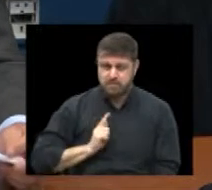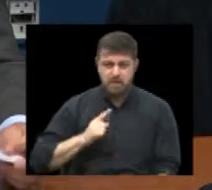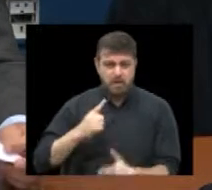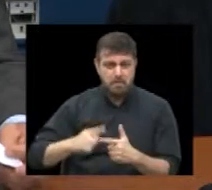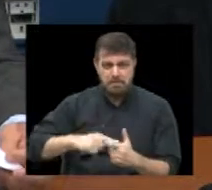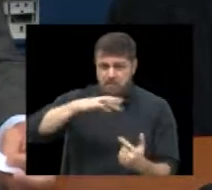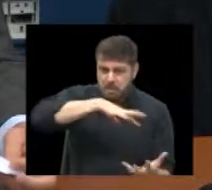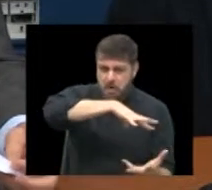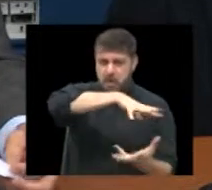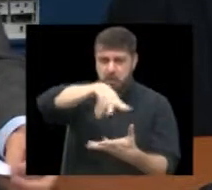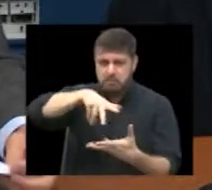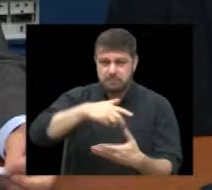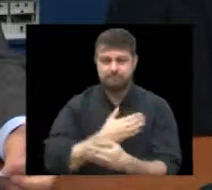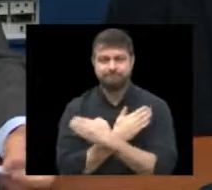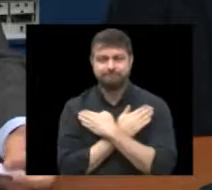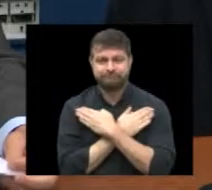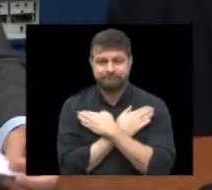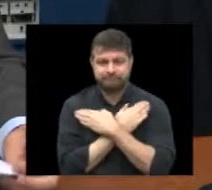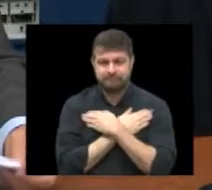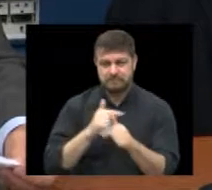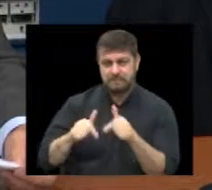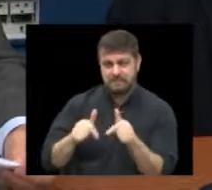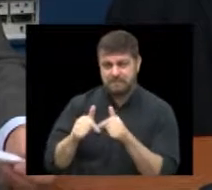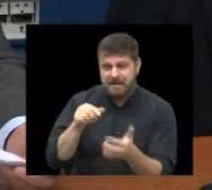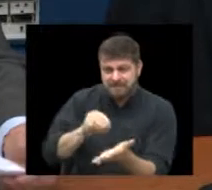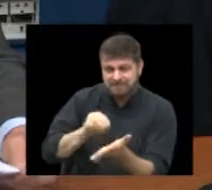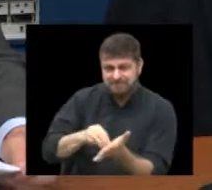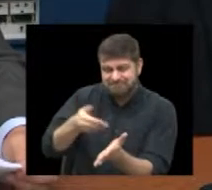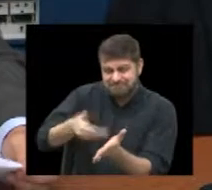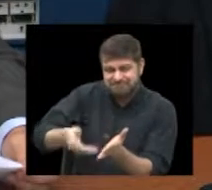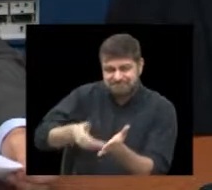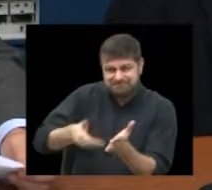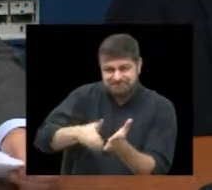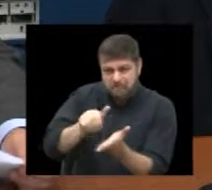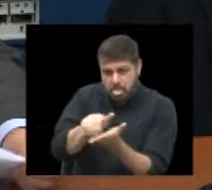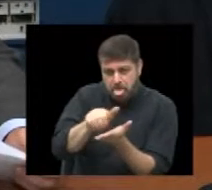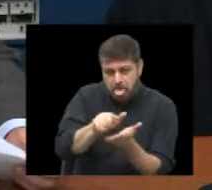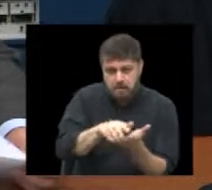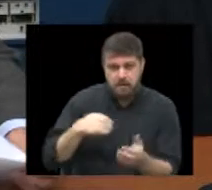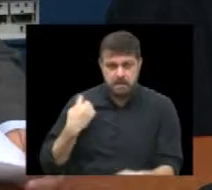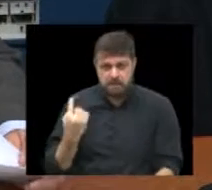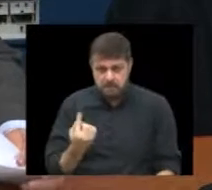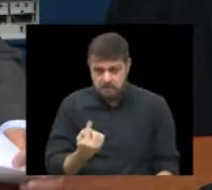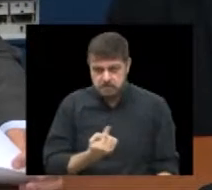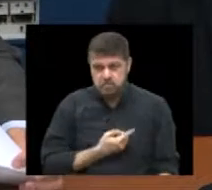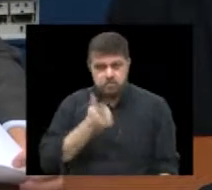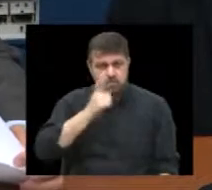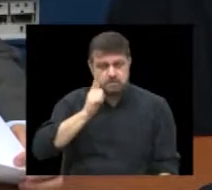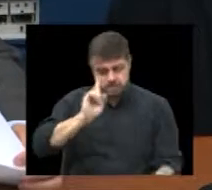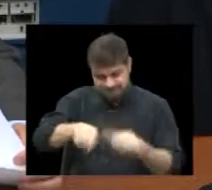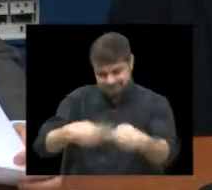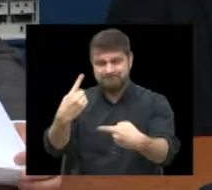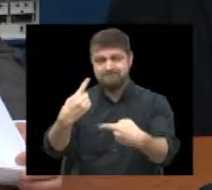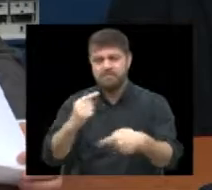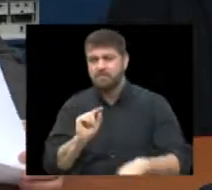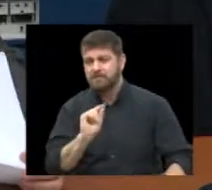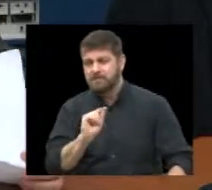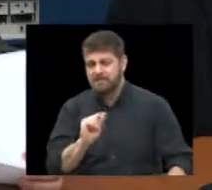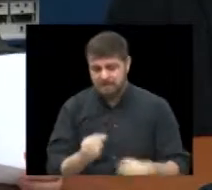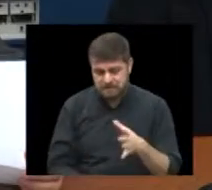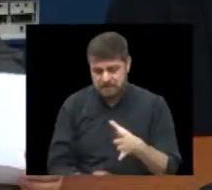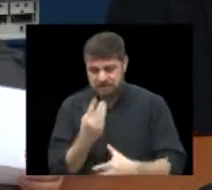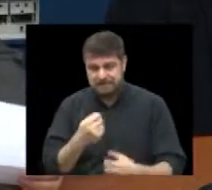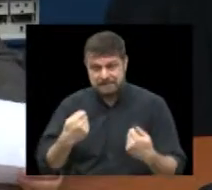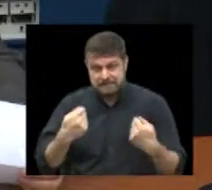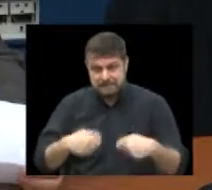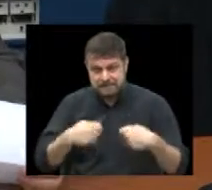é o emprego. Eu acredito que para que nós possamos sair dessa crise, a melhor opção